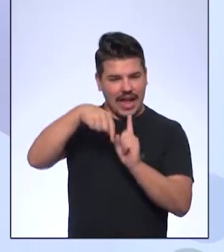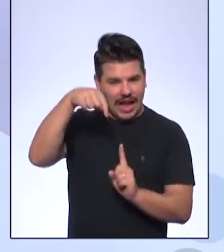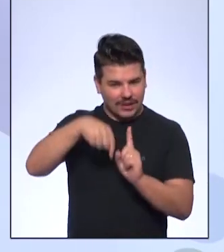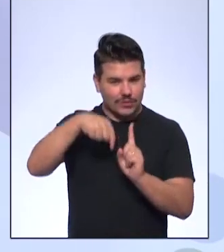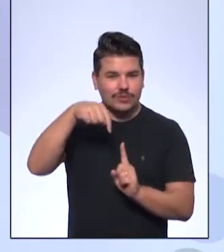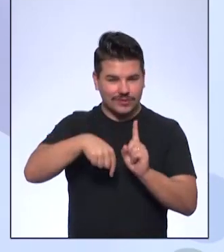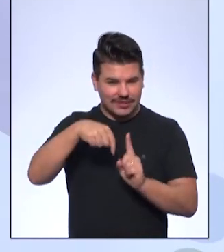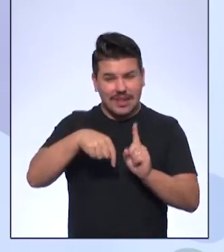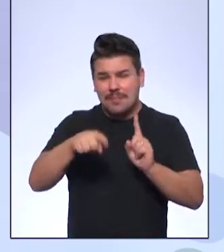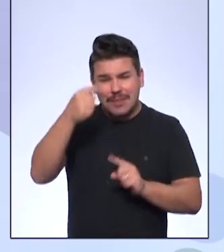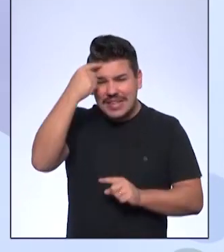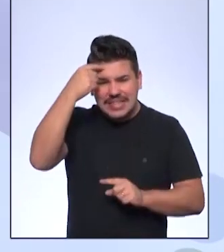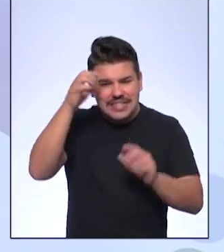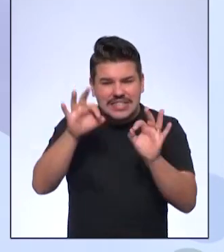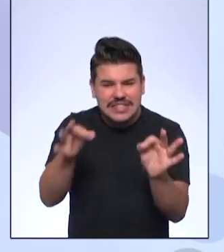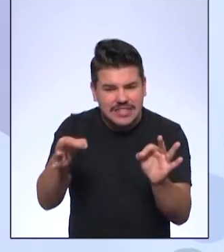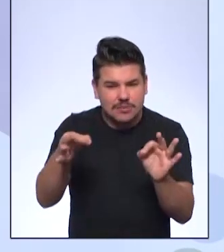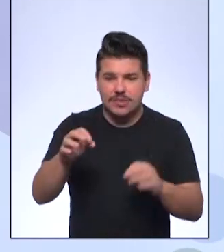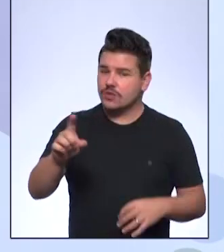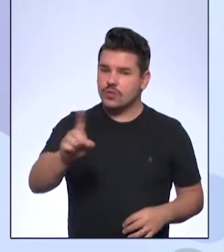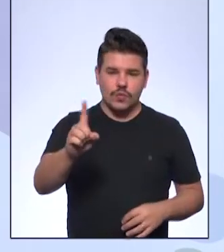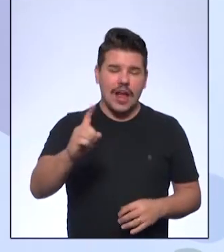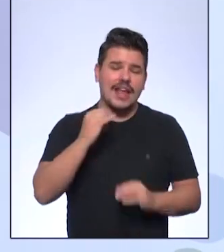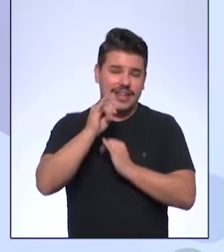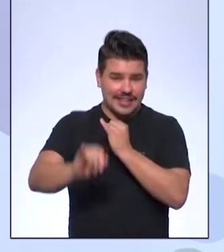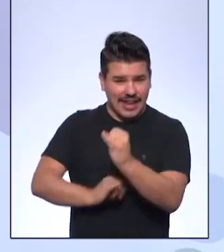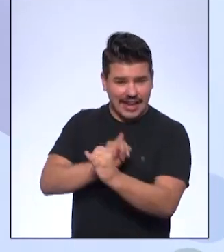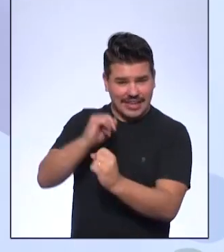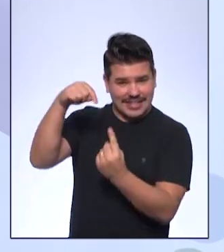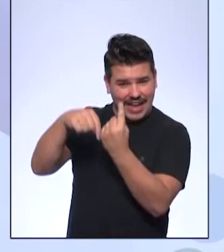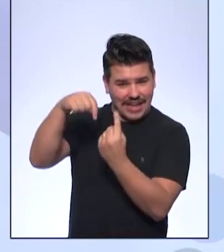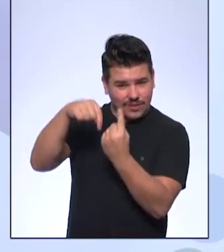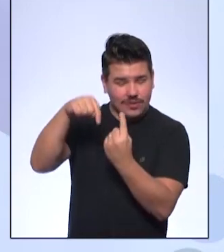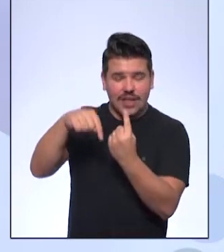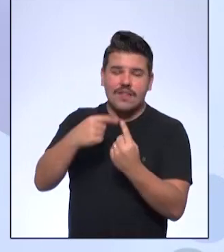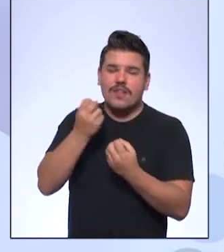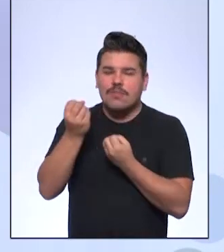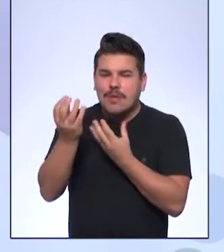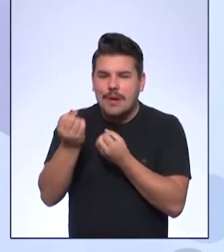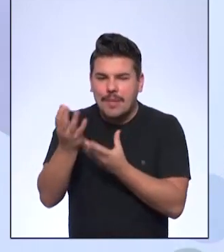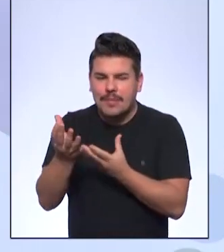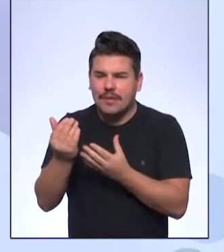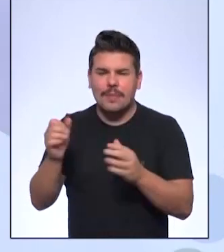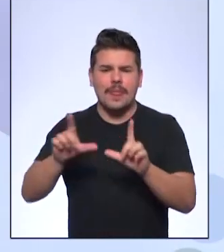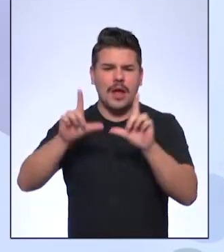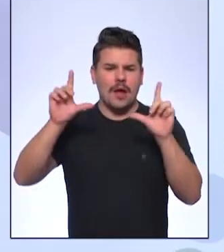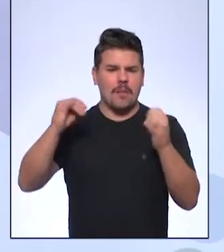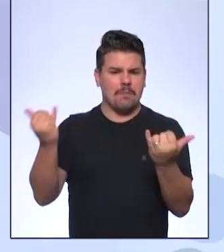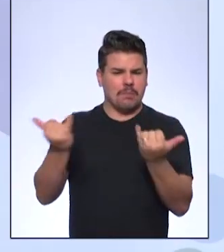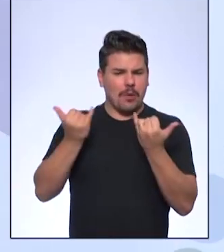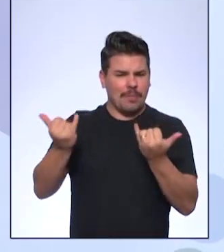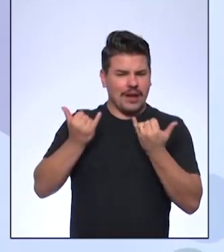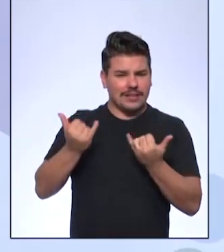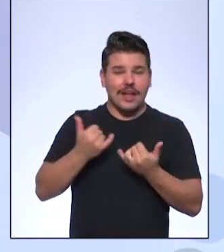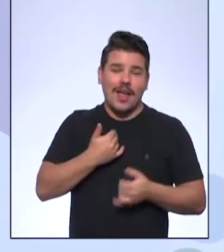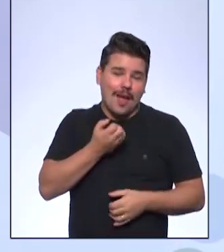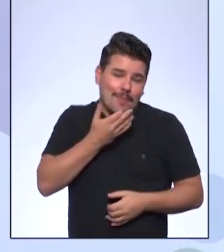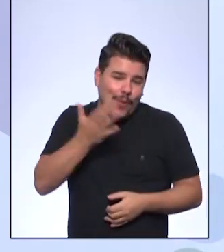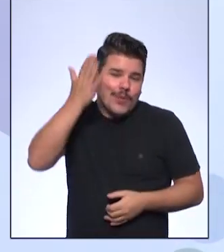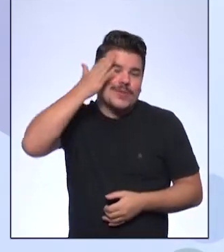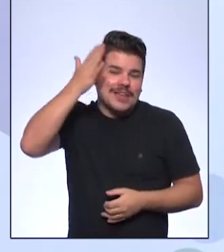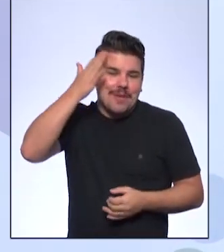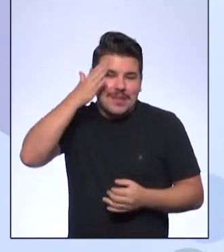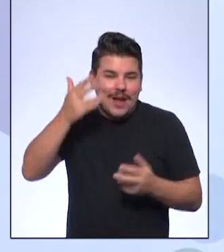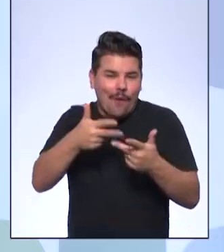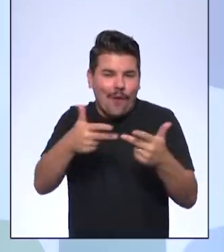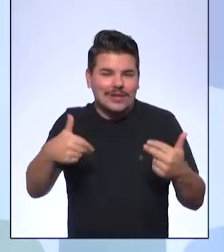dizer assim, besta, de apenas direcionar uma propaganda, o que a gente não vai reclamar, né? Porque é óbvio que é sempre melhor a gente ter acesso às coisas